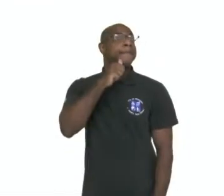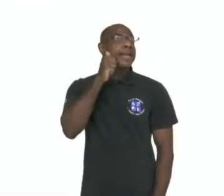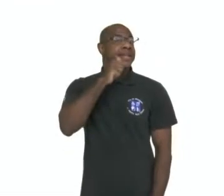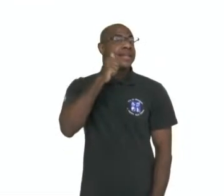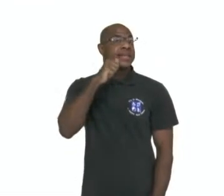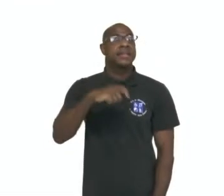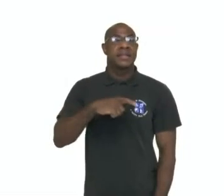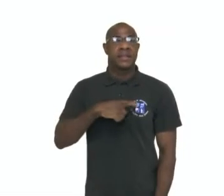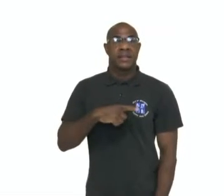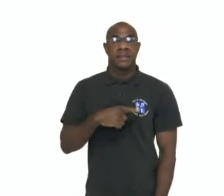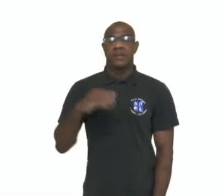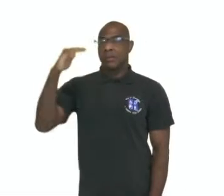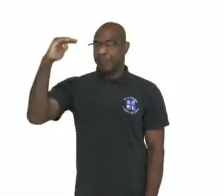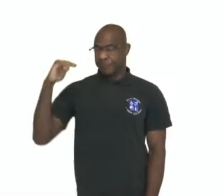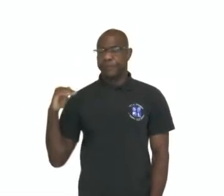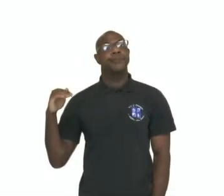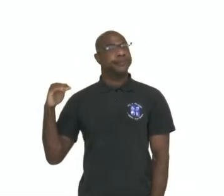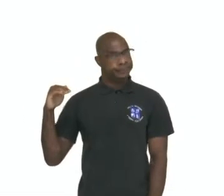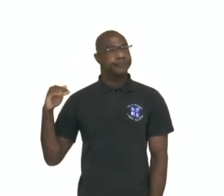uma estatura baixa,